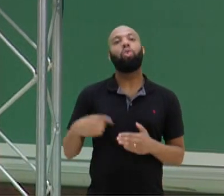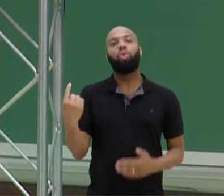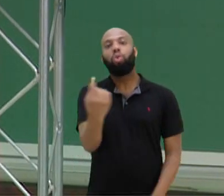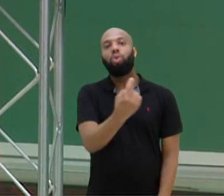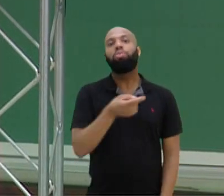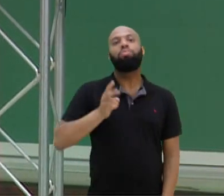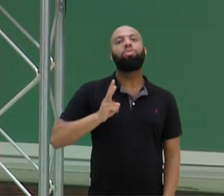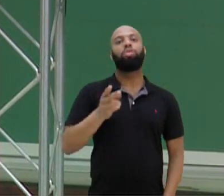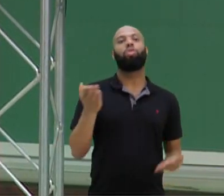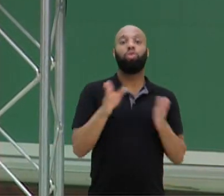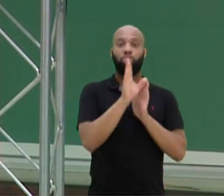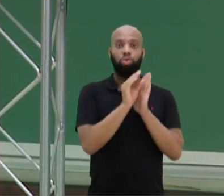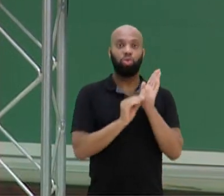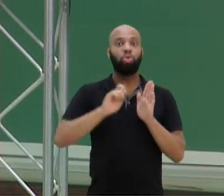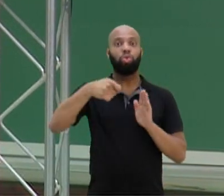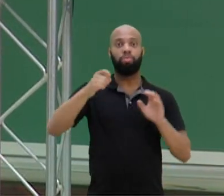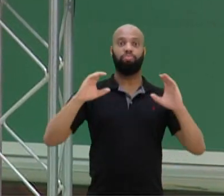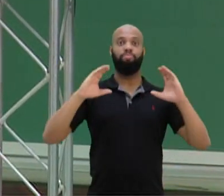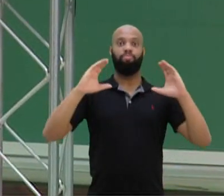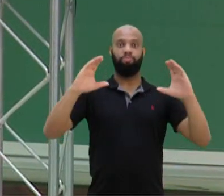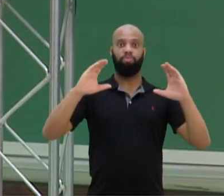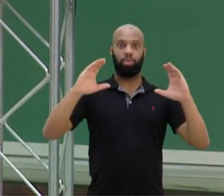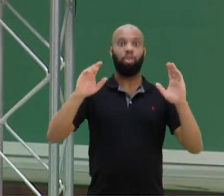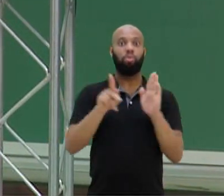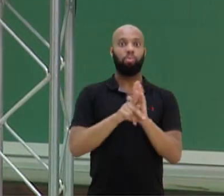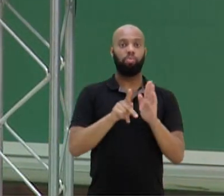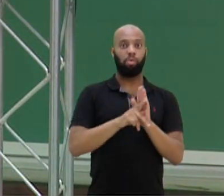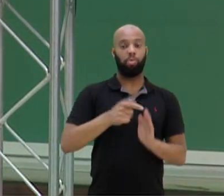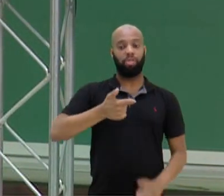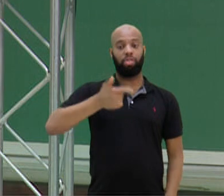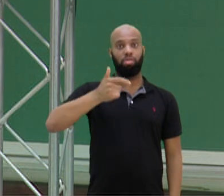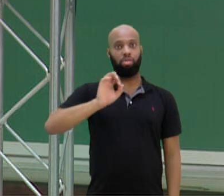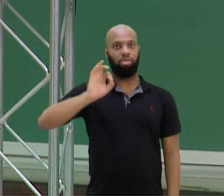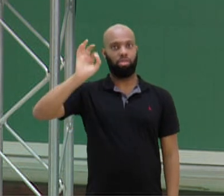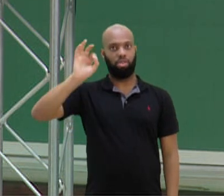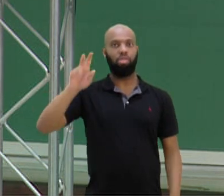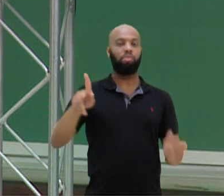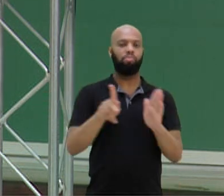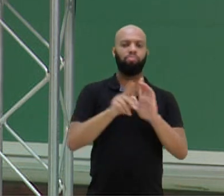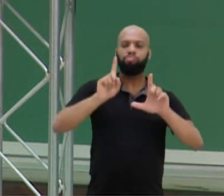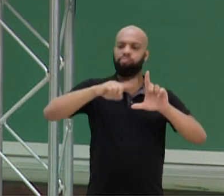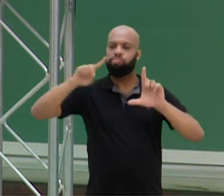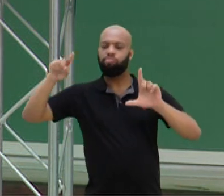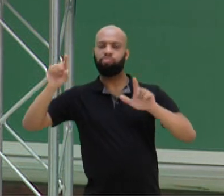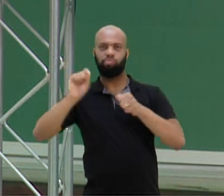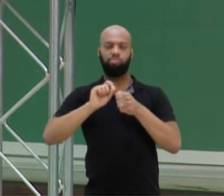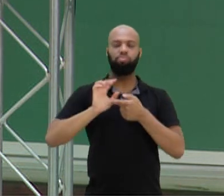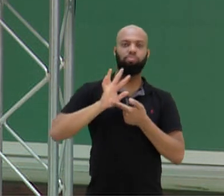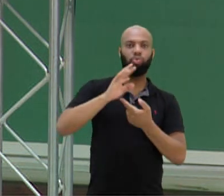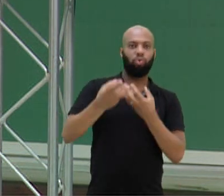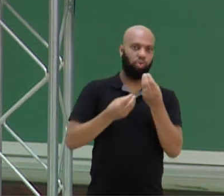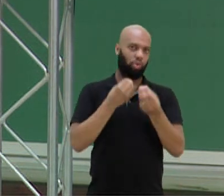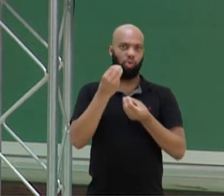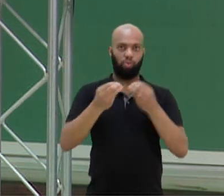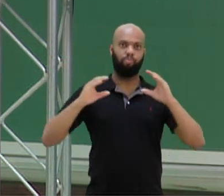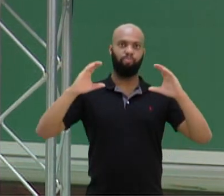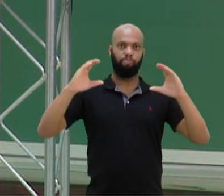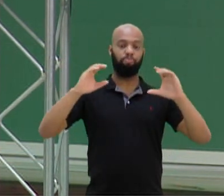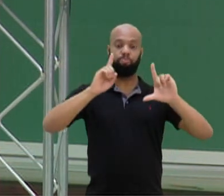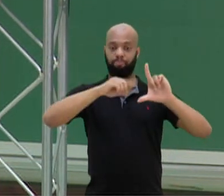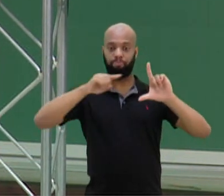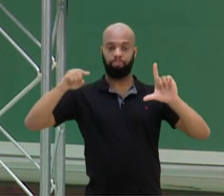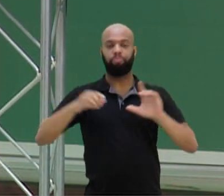continuar com o conteúdo de função quadrática, o esboço gráfico, a parte gráfica da função.